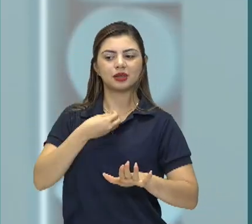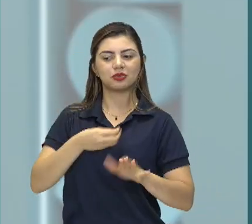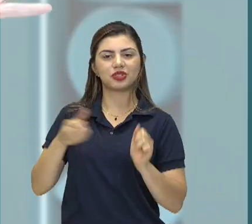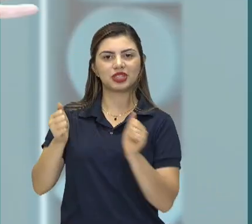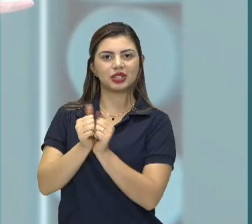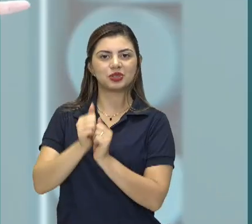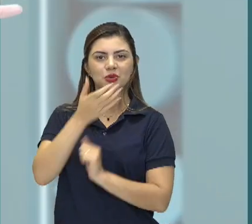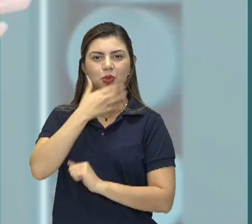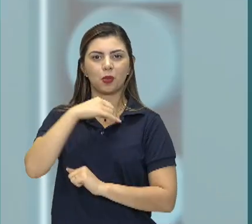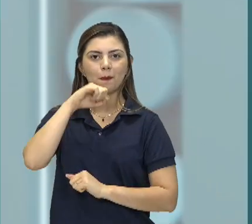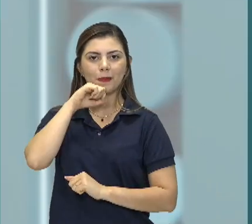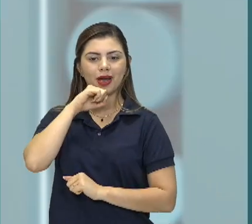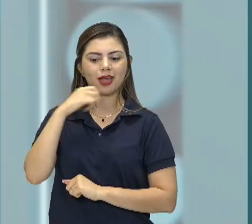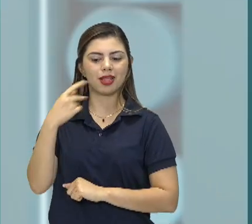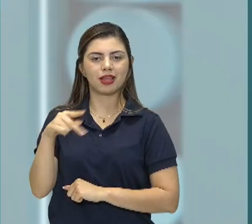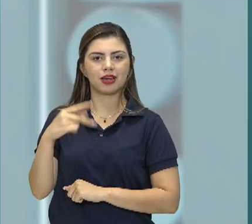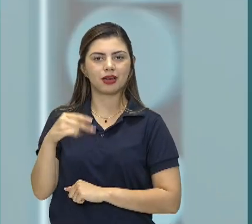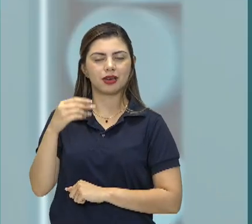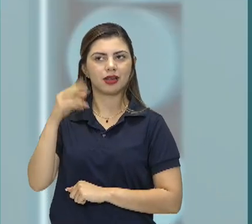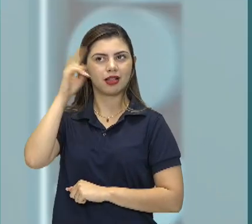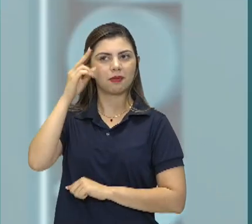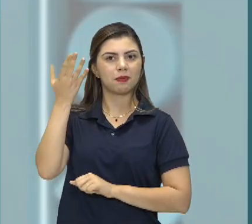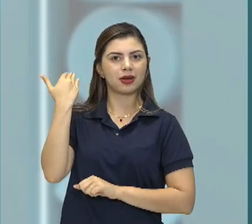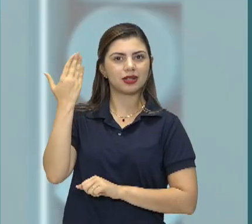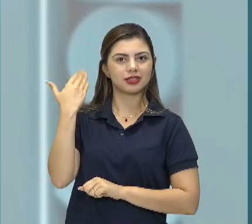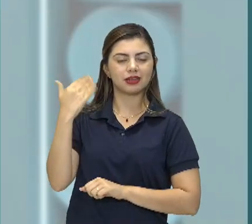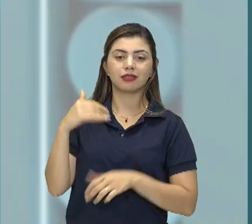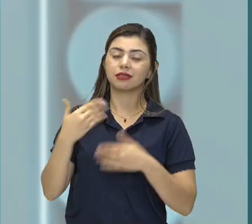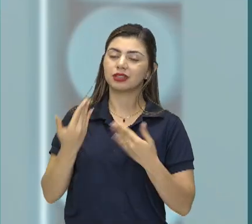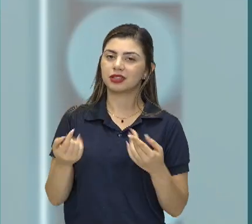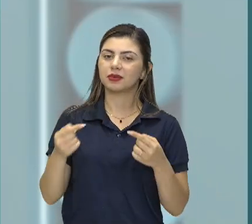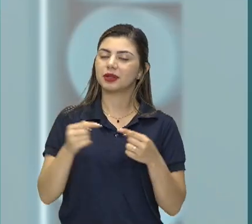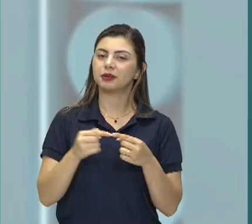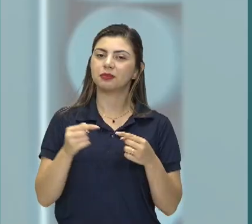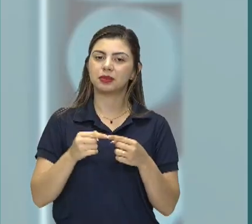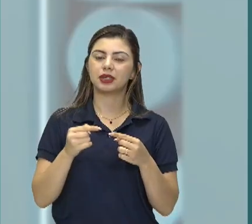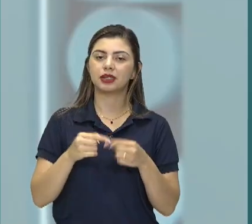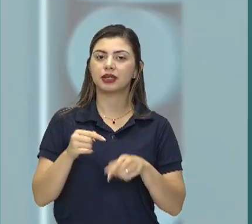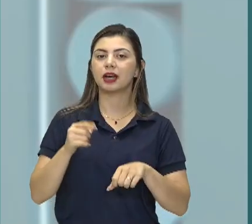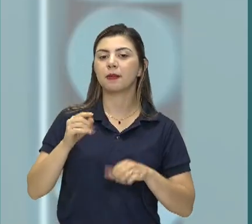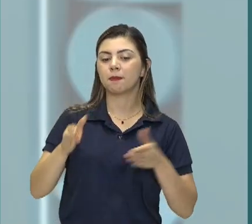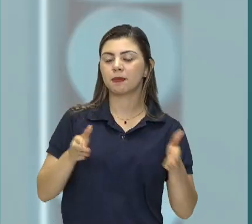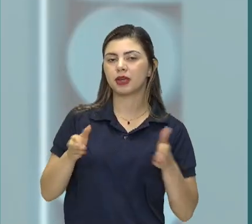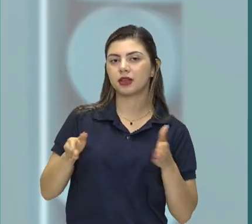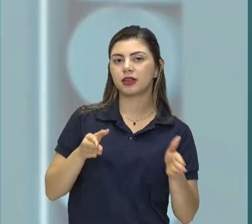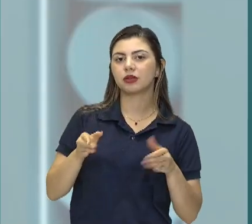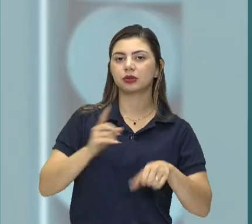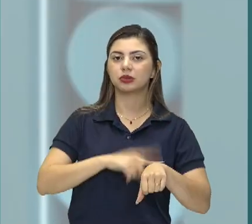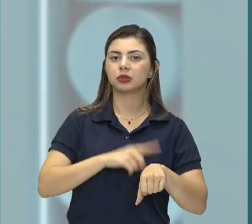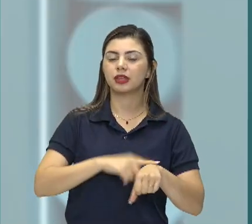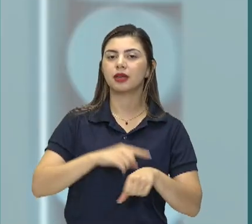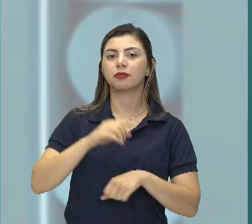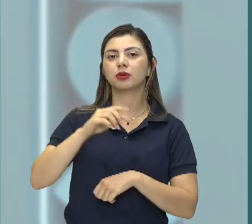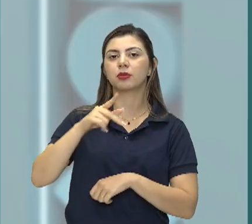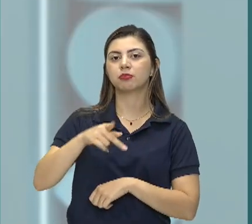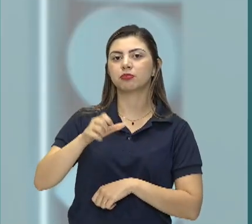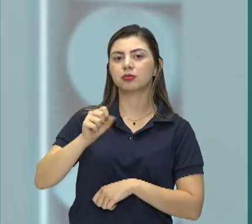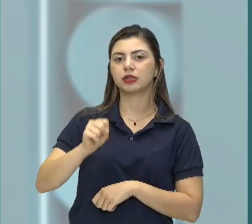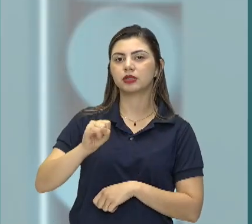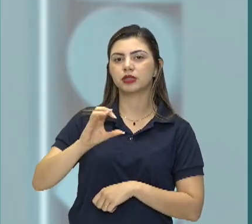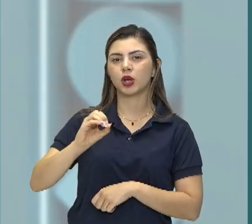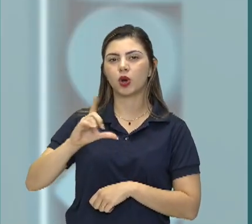dele, lá no passado. E isto é tempo psicológico, ok? Então, no trecho temos duas